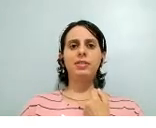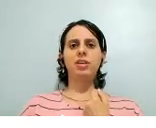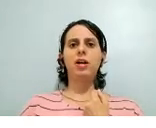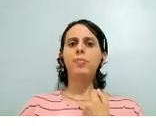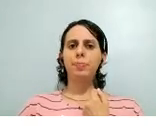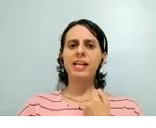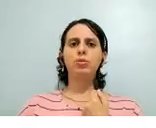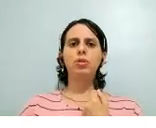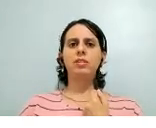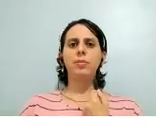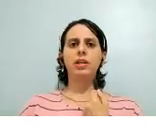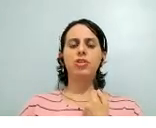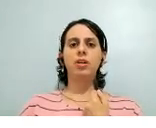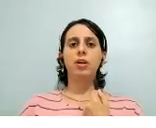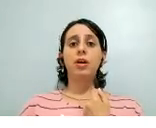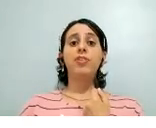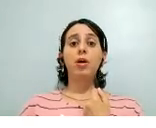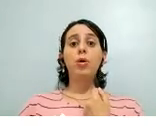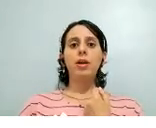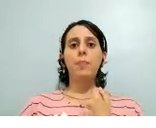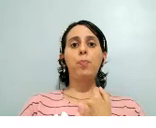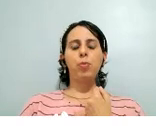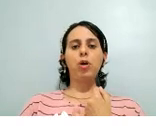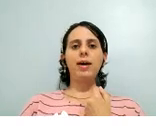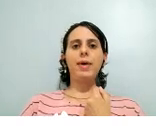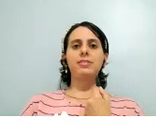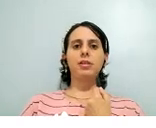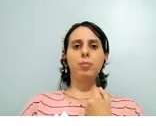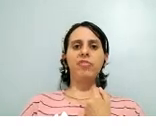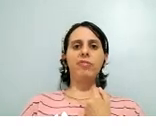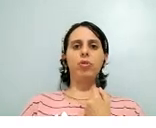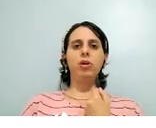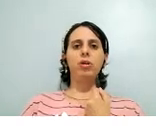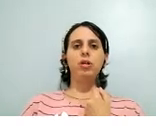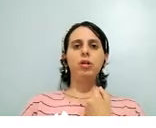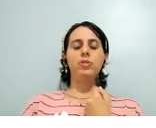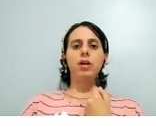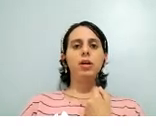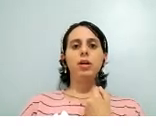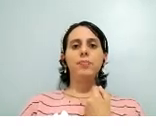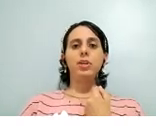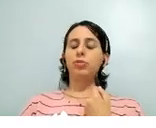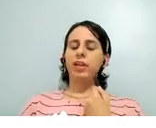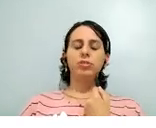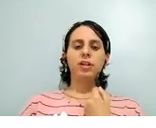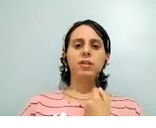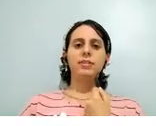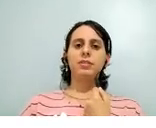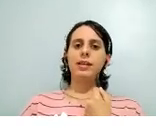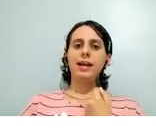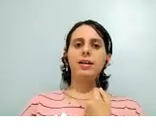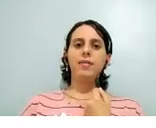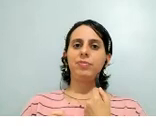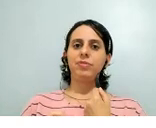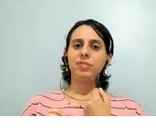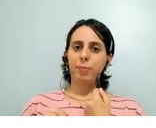sem máscara, peça educadamente. Fala, oi, coloca máscara, por favor, né? Eu tenho certeza